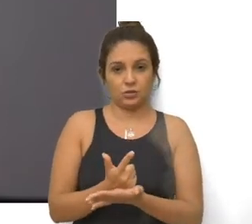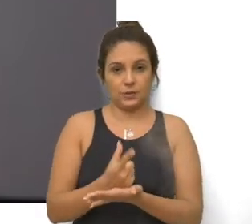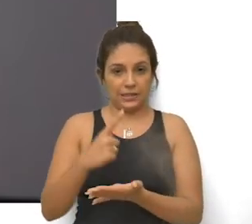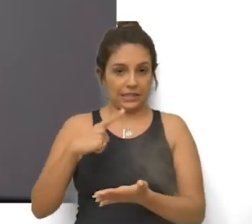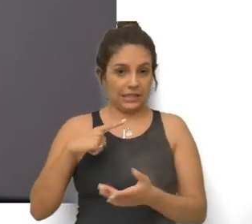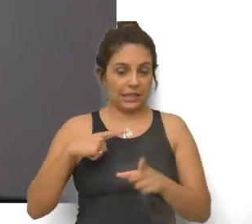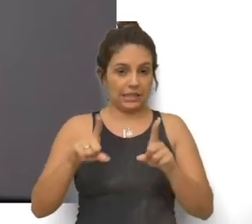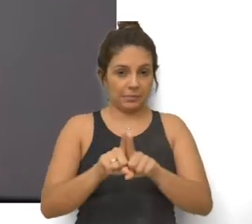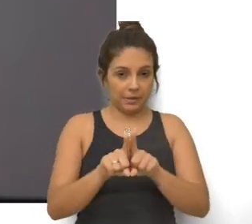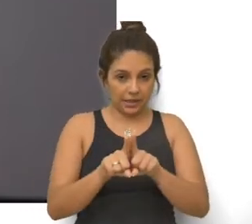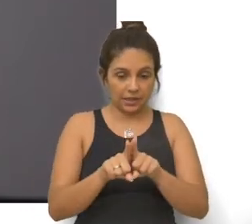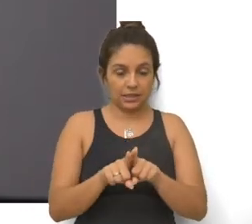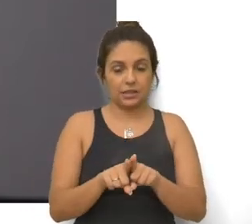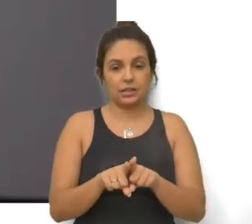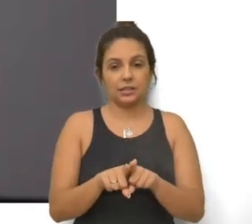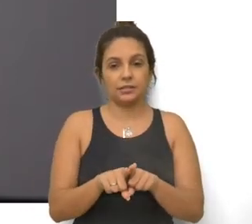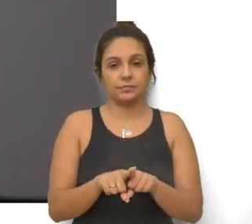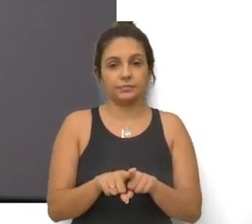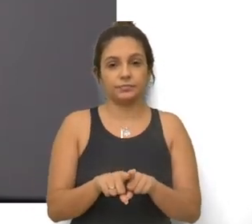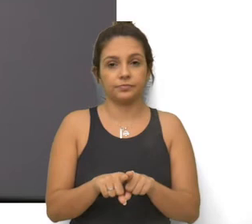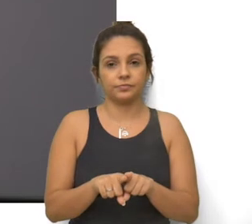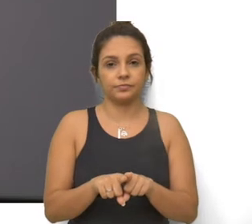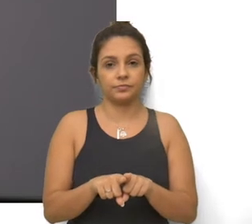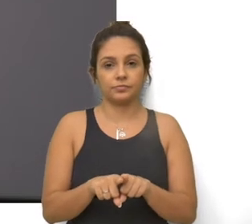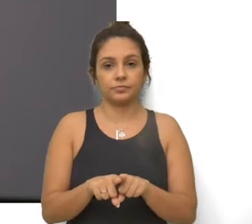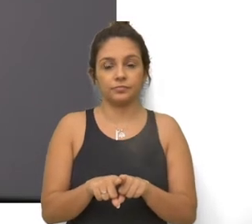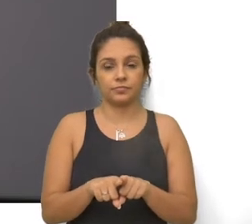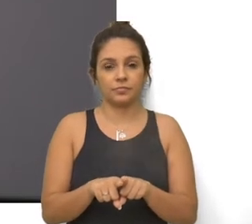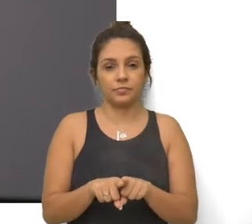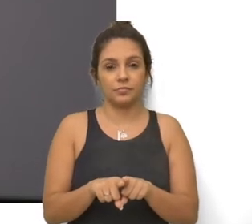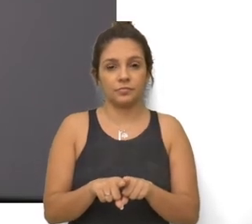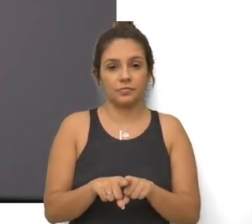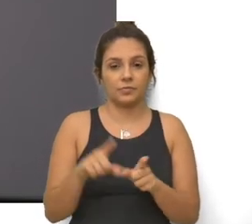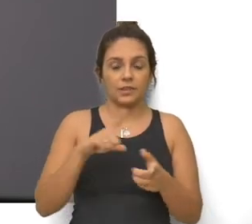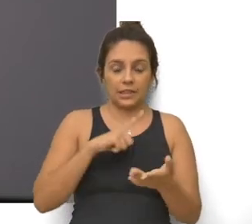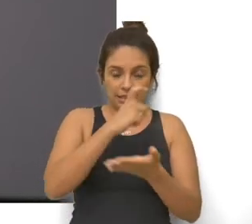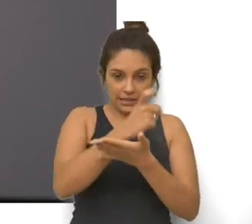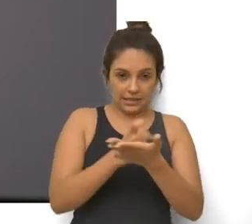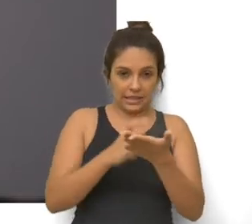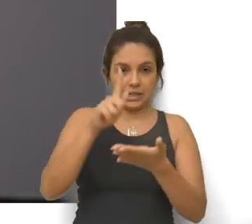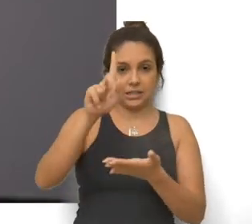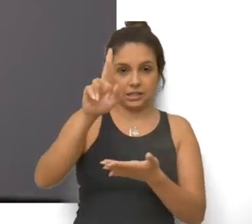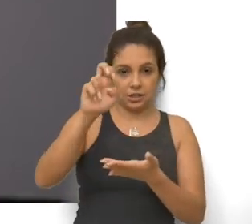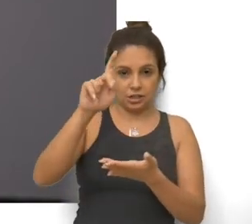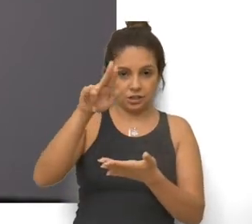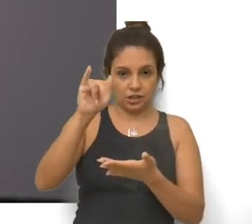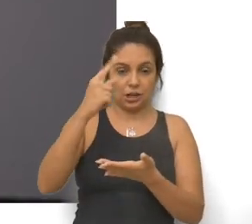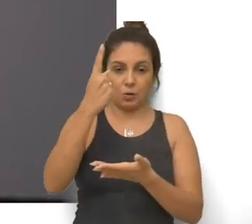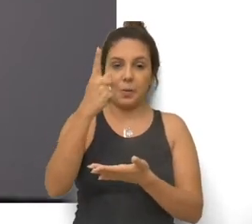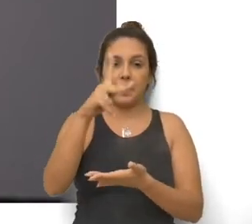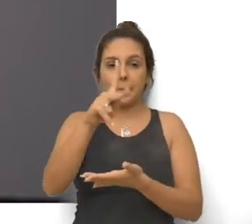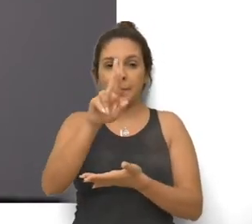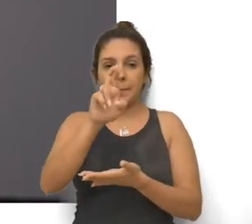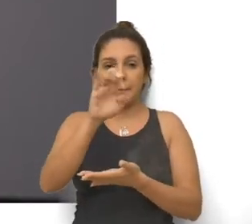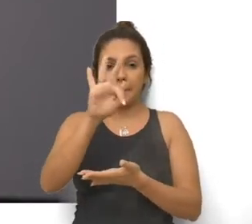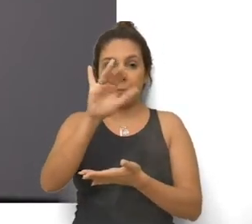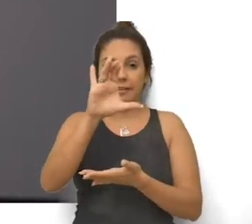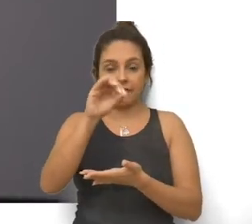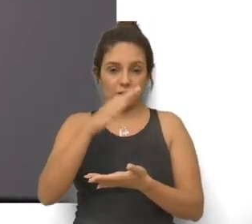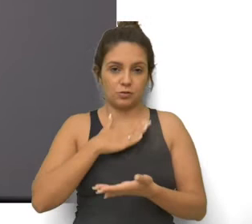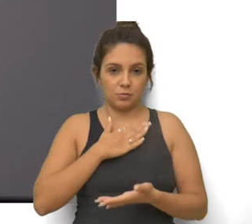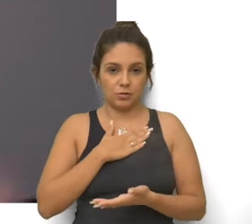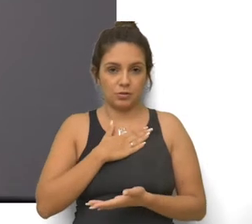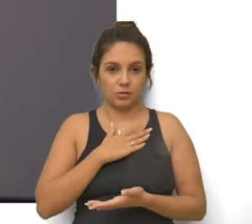tem também quer dizer, a segunda edição tem também um texto da Regina, né? Tem um prefácio meu, tem um texto da Regina e